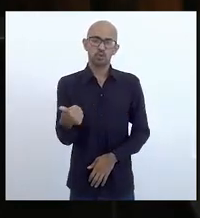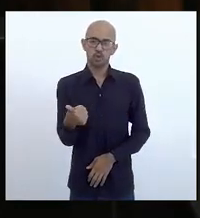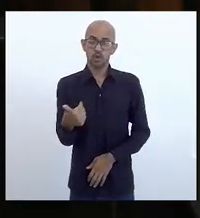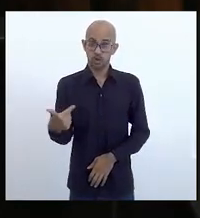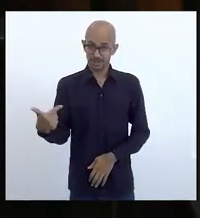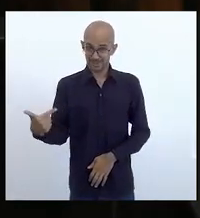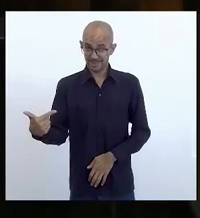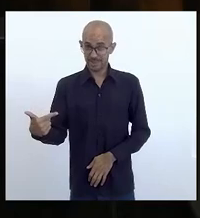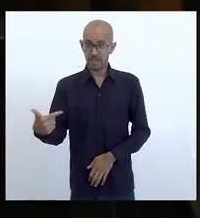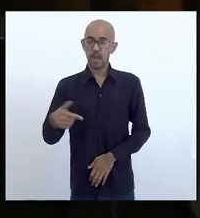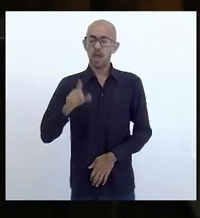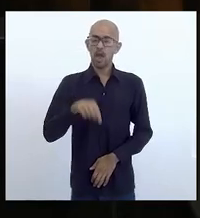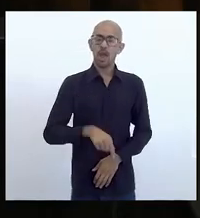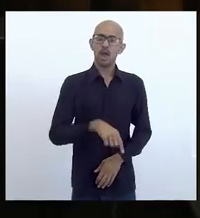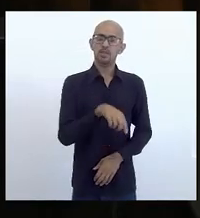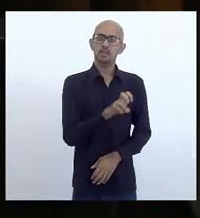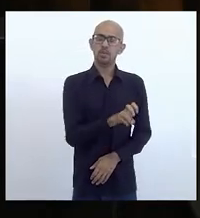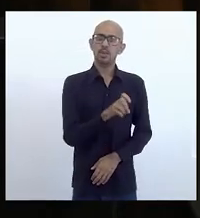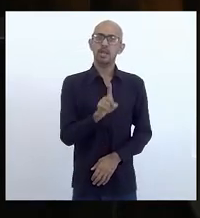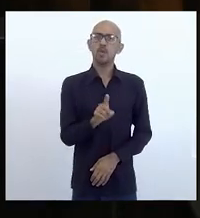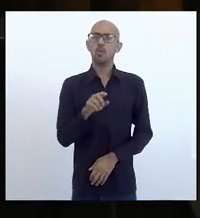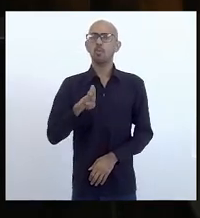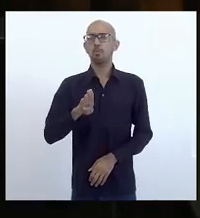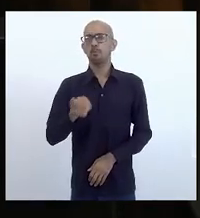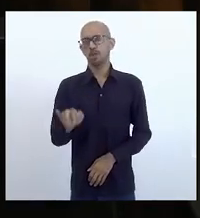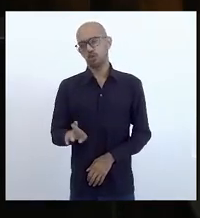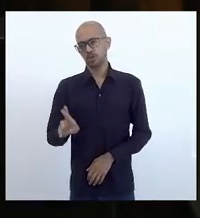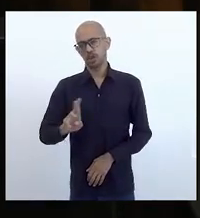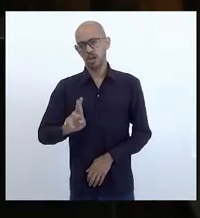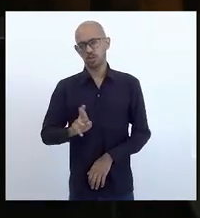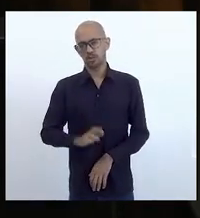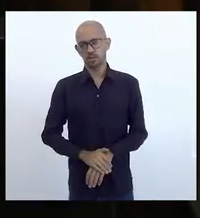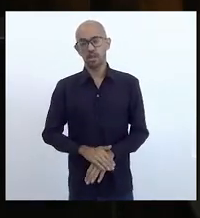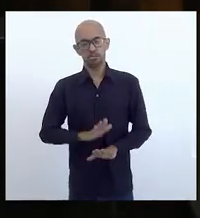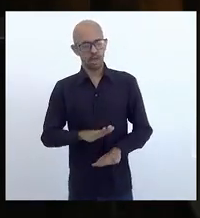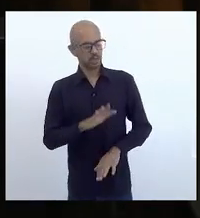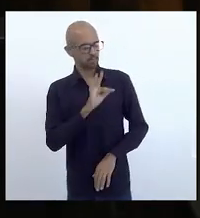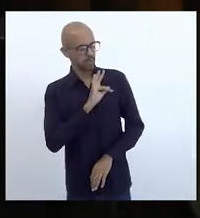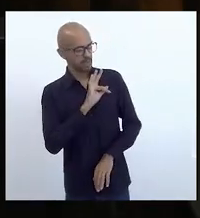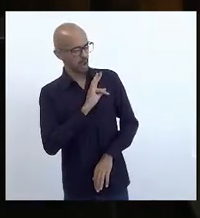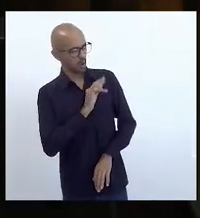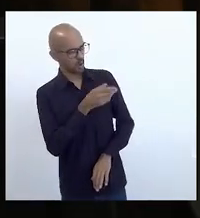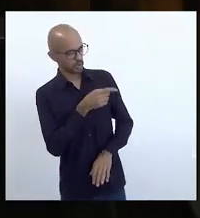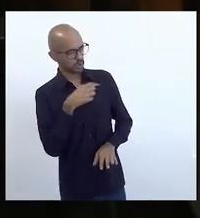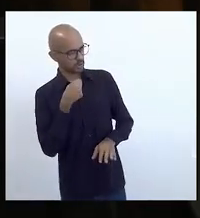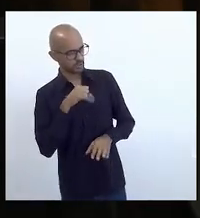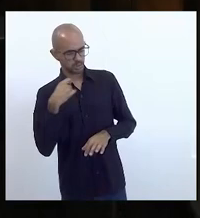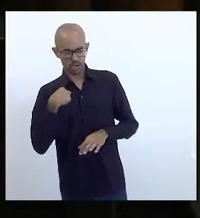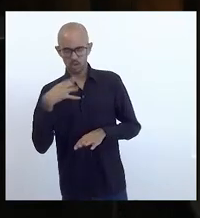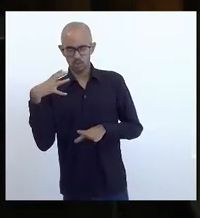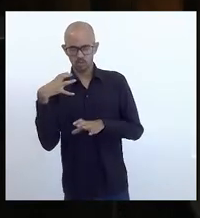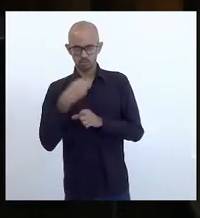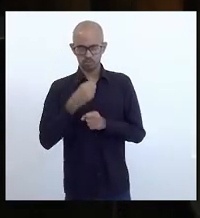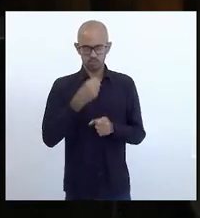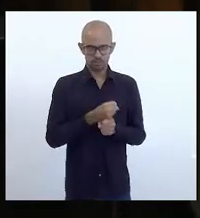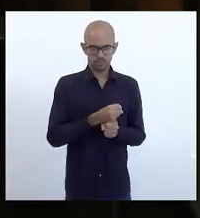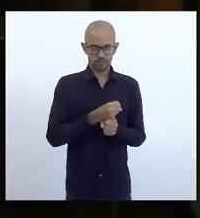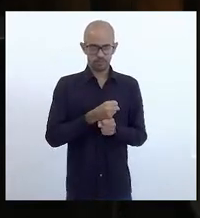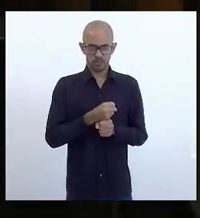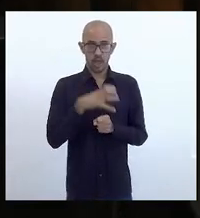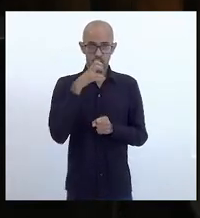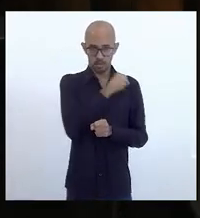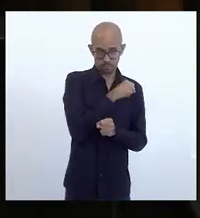bilhões. Mas, deputada Marta Rocha, se eu faço aqui uma conta rápida e ver e